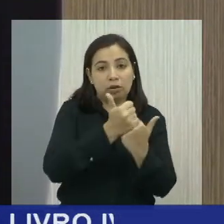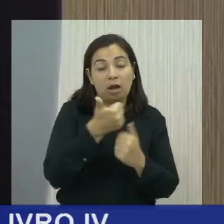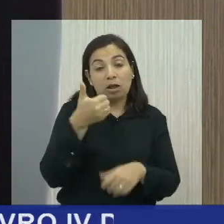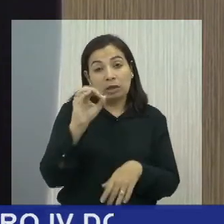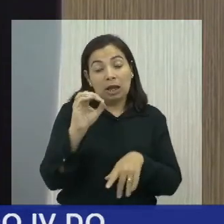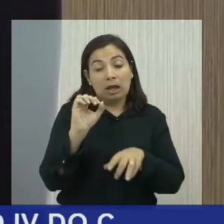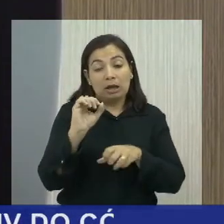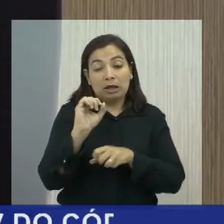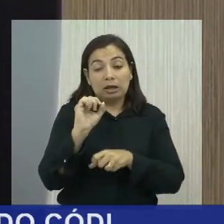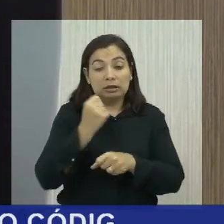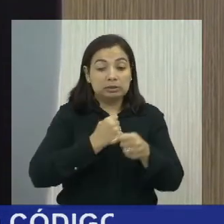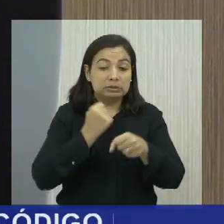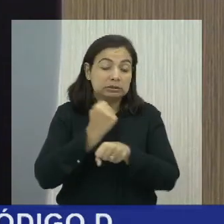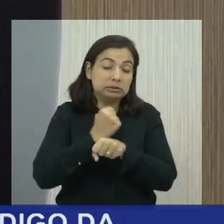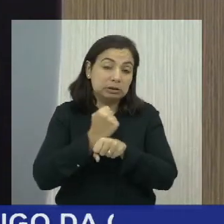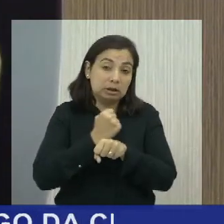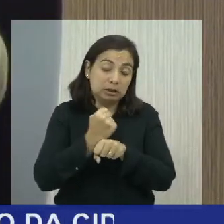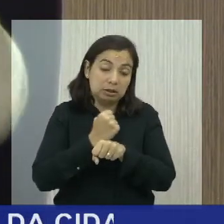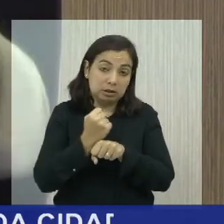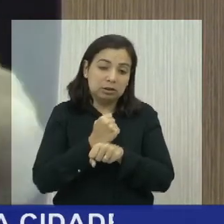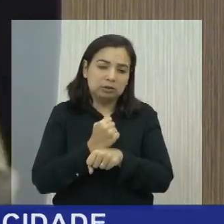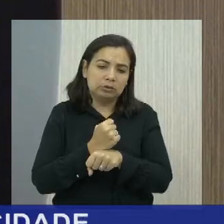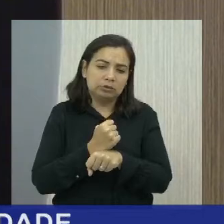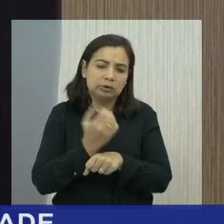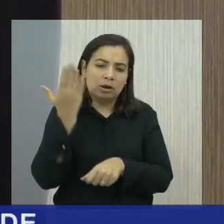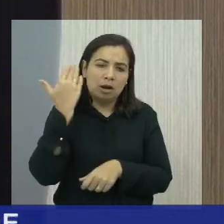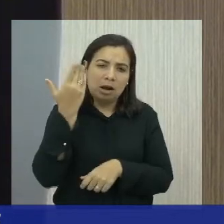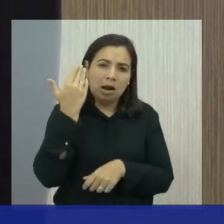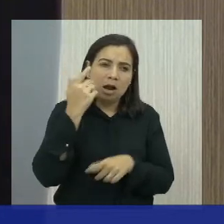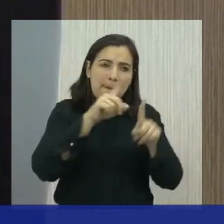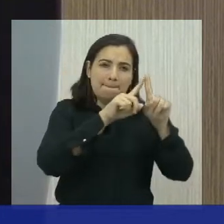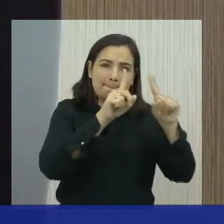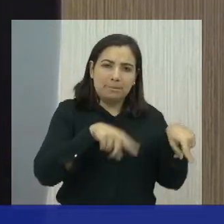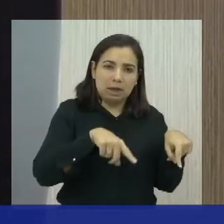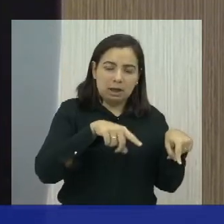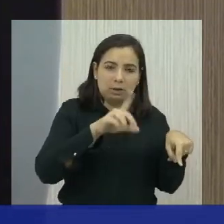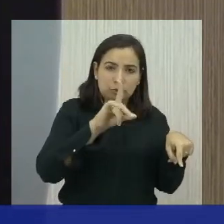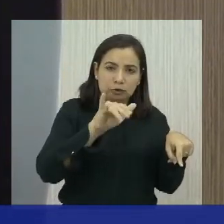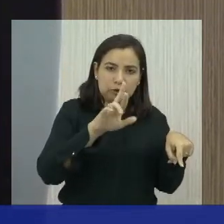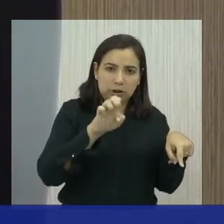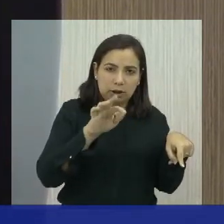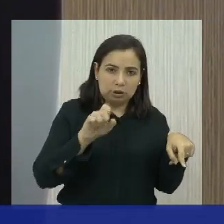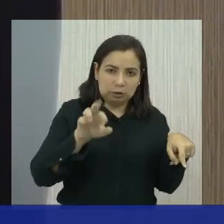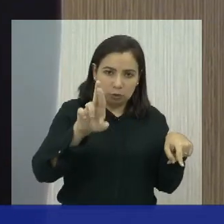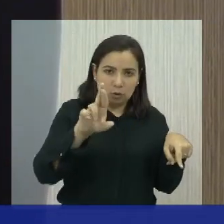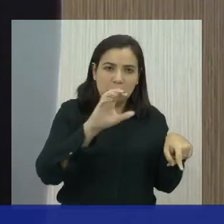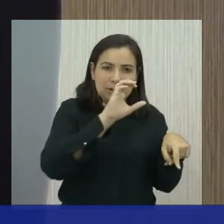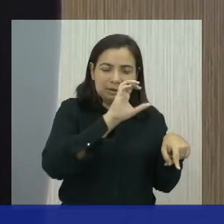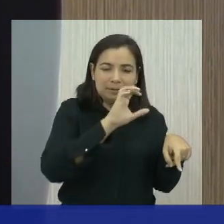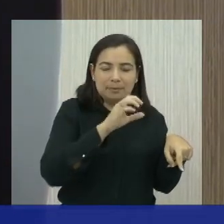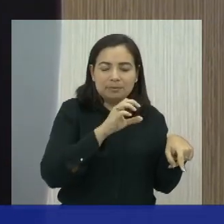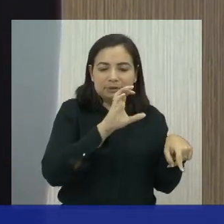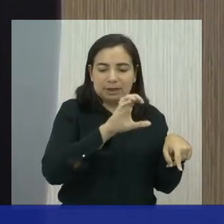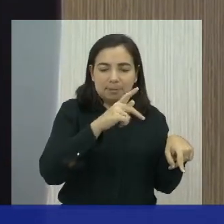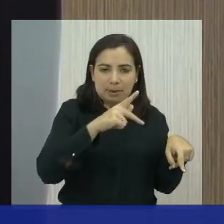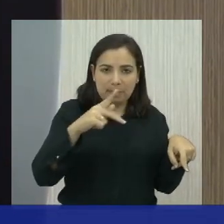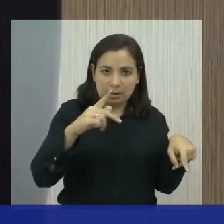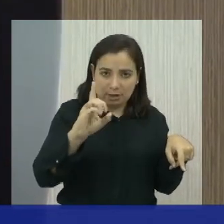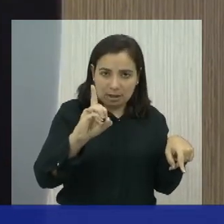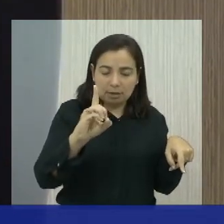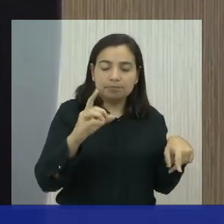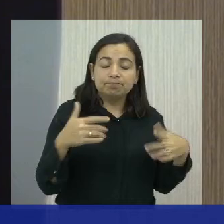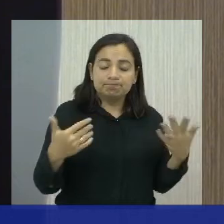anos, desde a vigência do plano diretor pela CPPD. Quer dizer, tomando